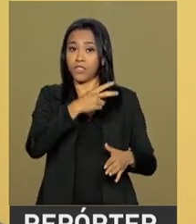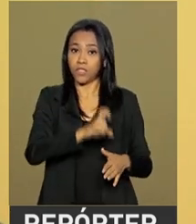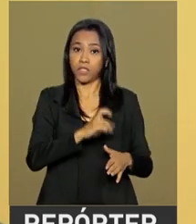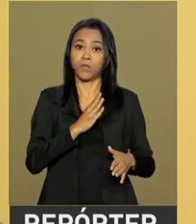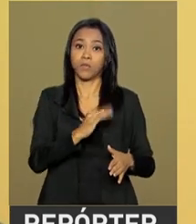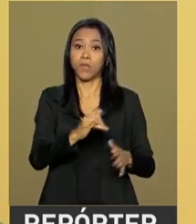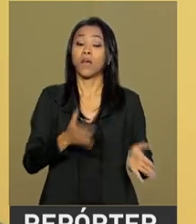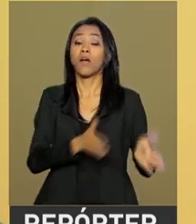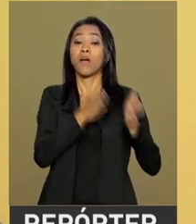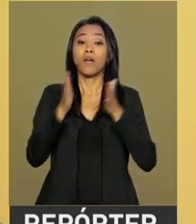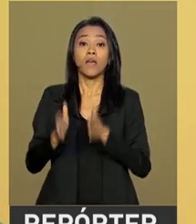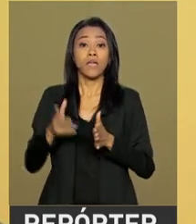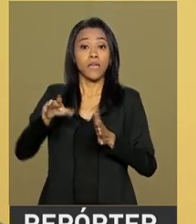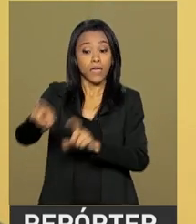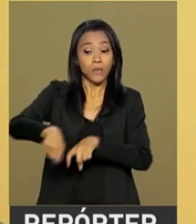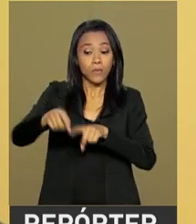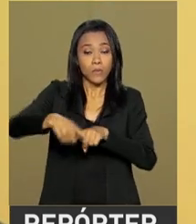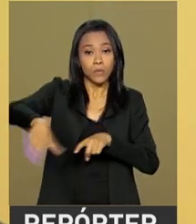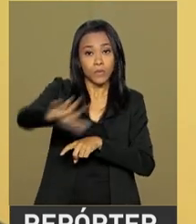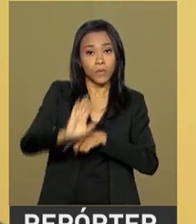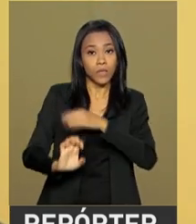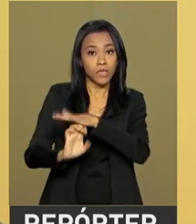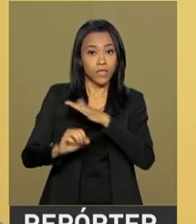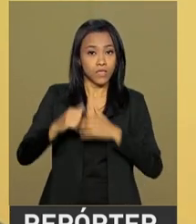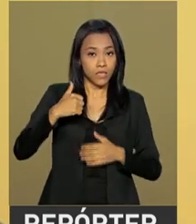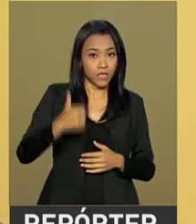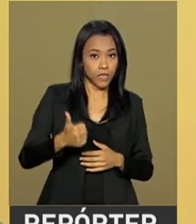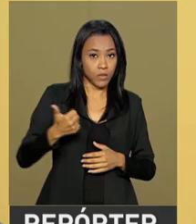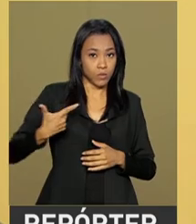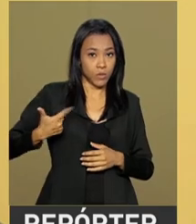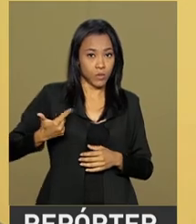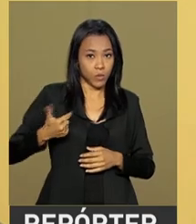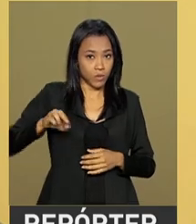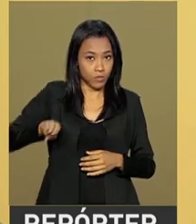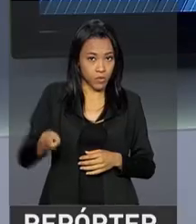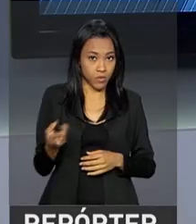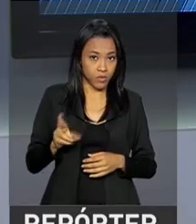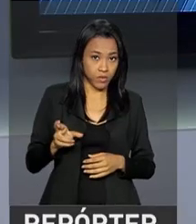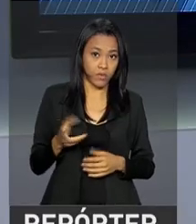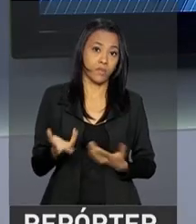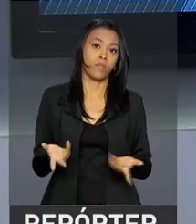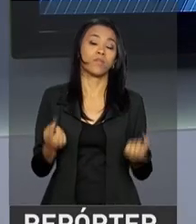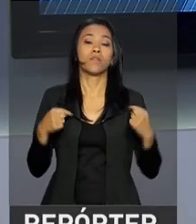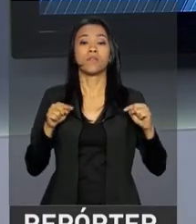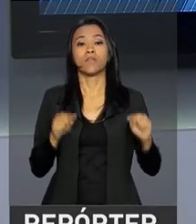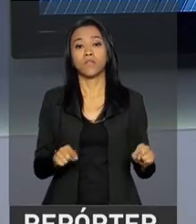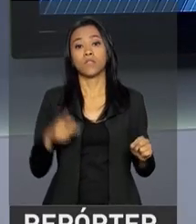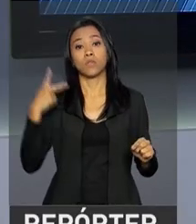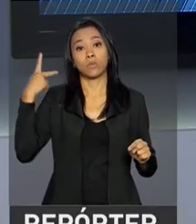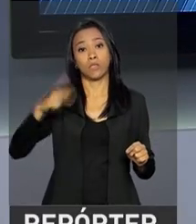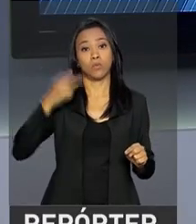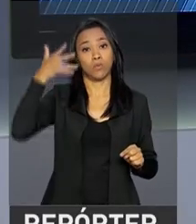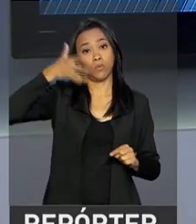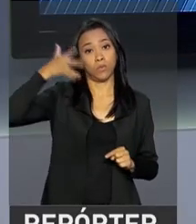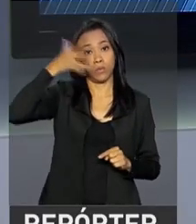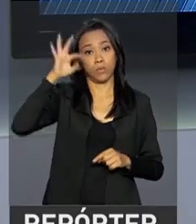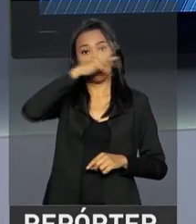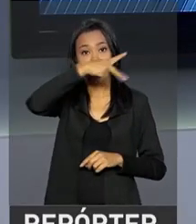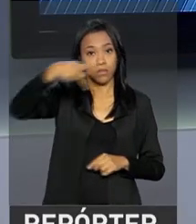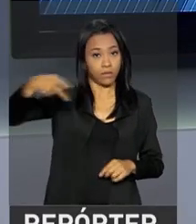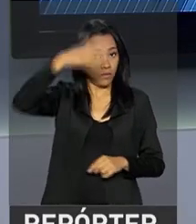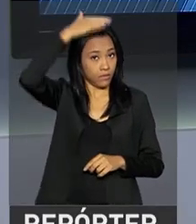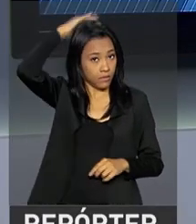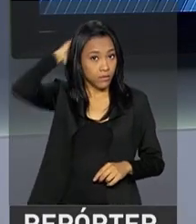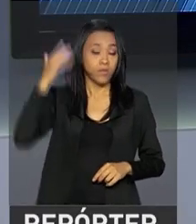para a atividade agricultura empresarial, 112 milhões de reais. Em seu discurso, o presidente Michel